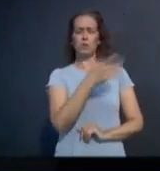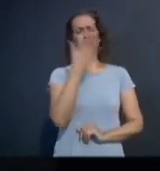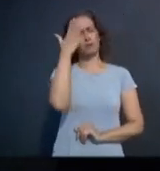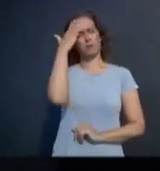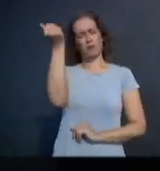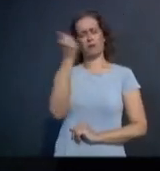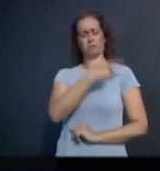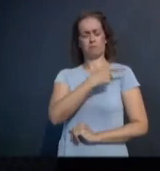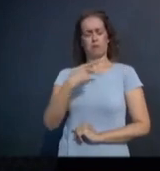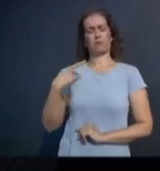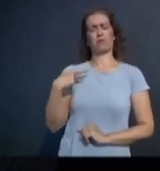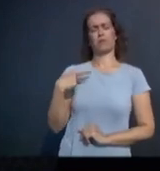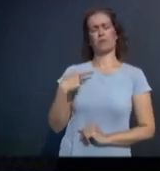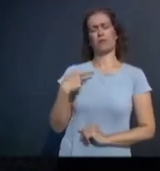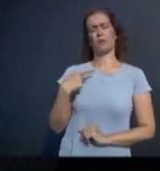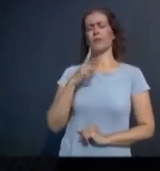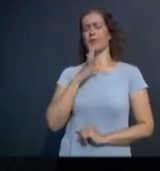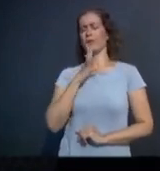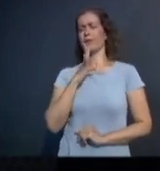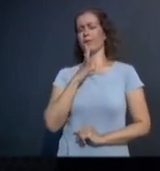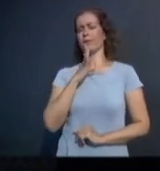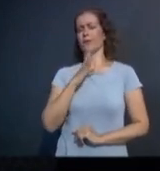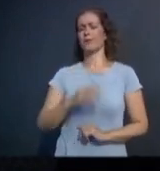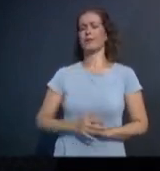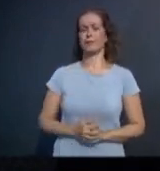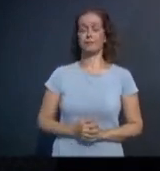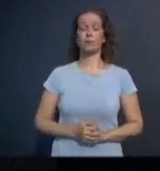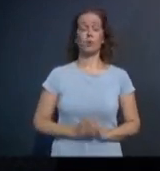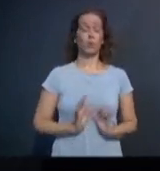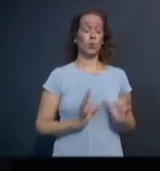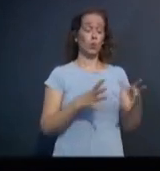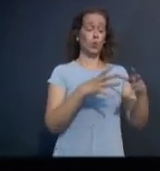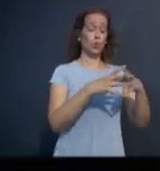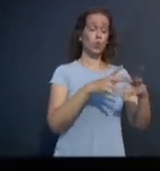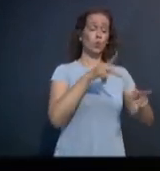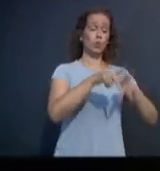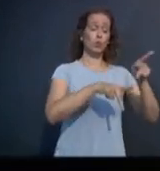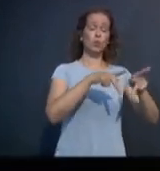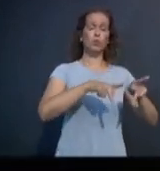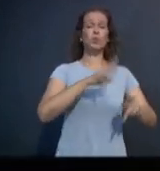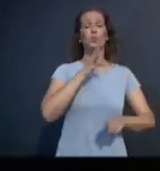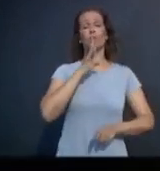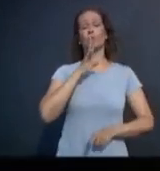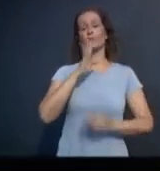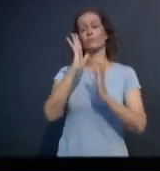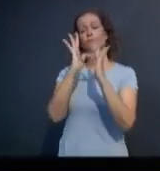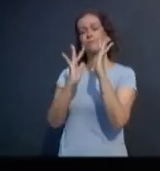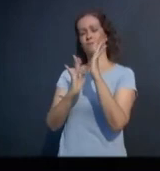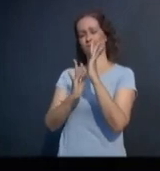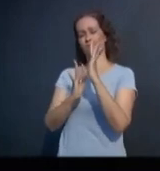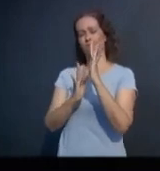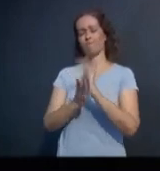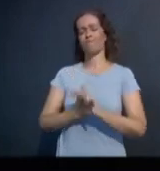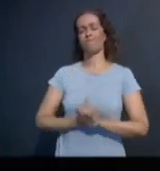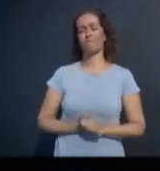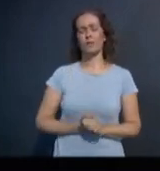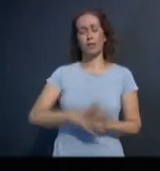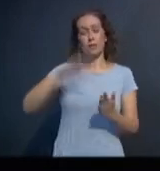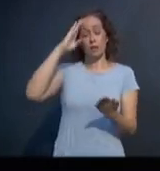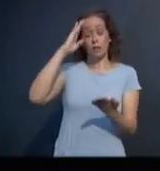Conheciam Jesus. E essa questão de crer é algo assim muito